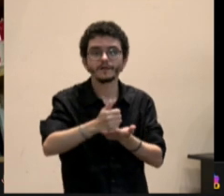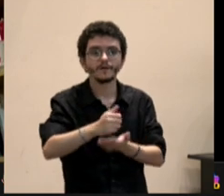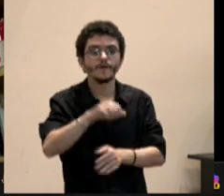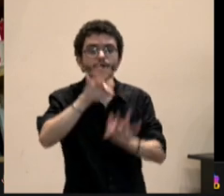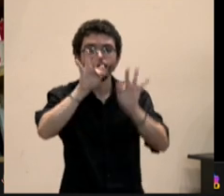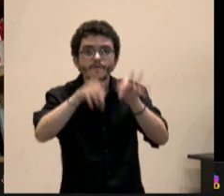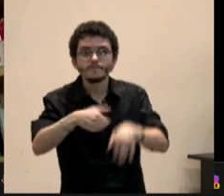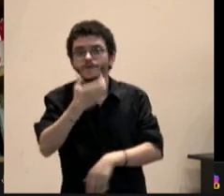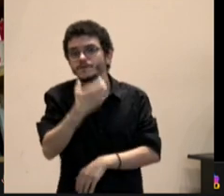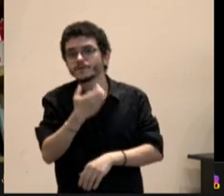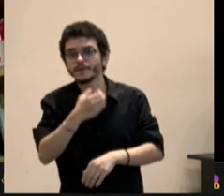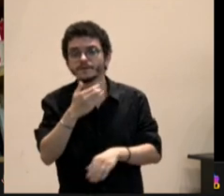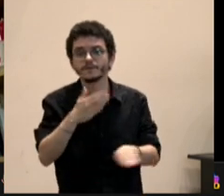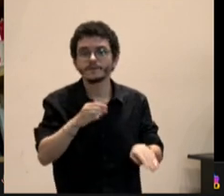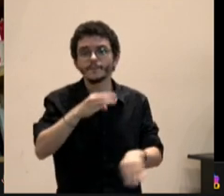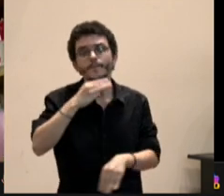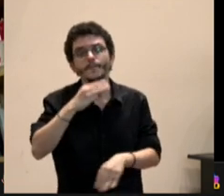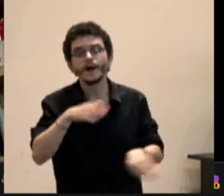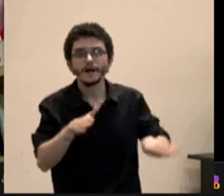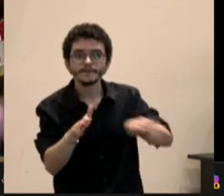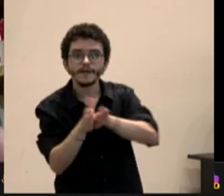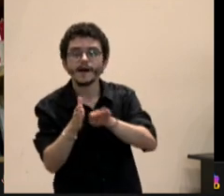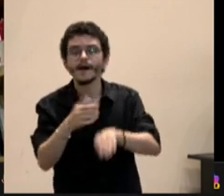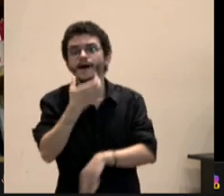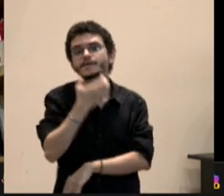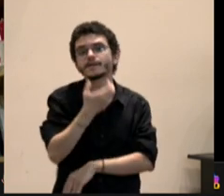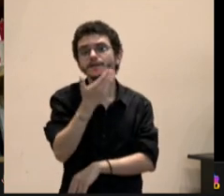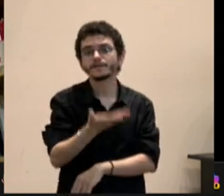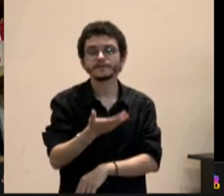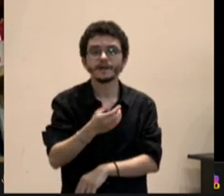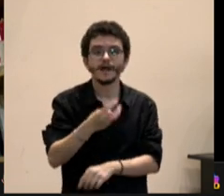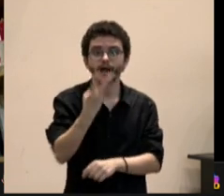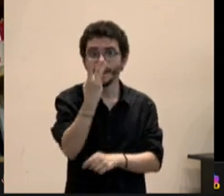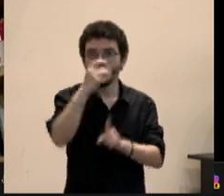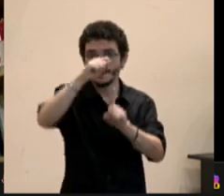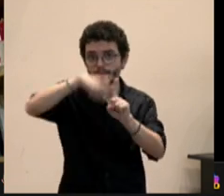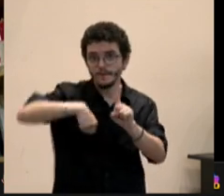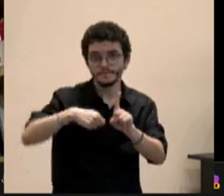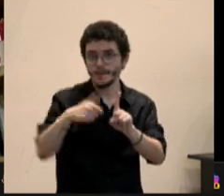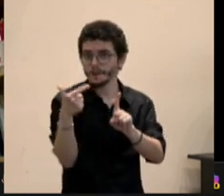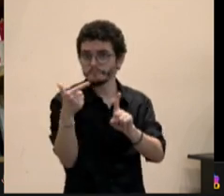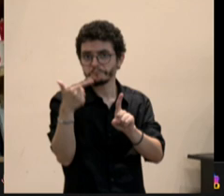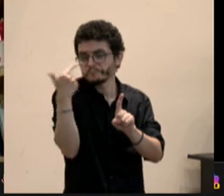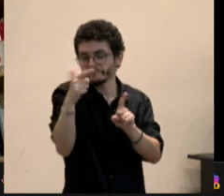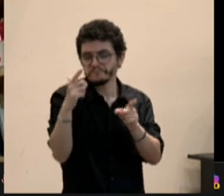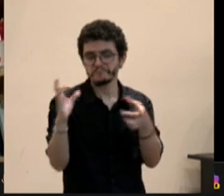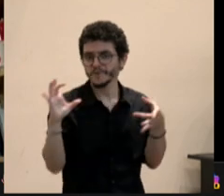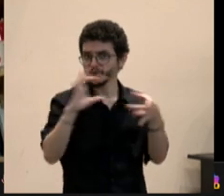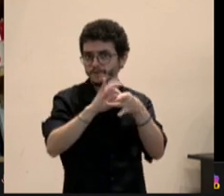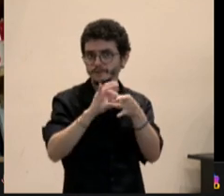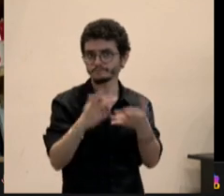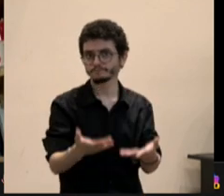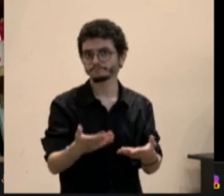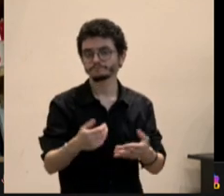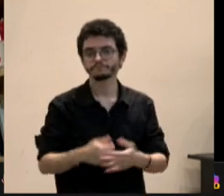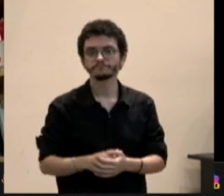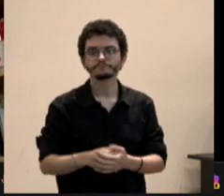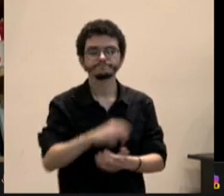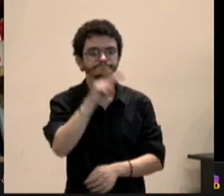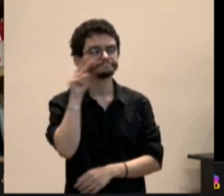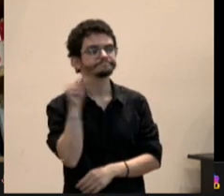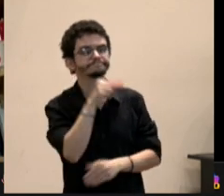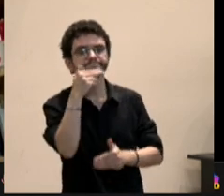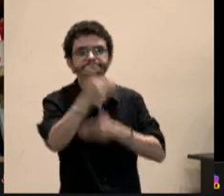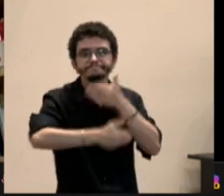ou março a dezembro e que passam 3 meses sem ter qualquer vínculo. Quando se vê os processos